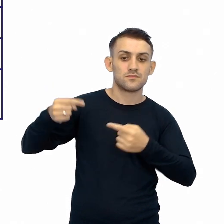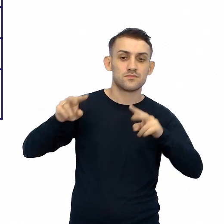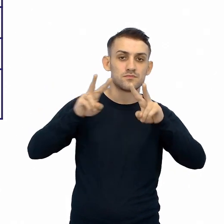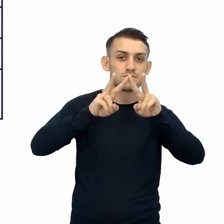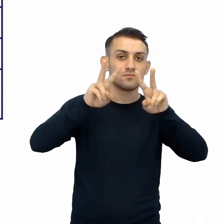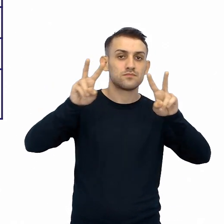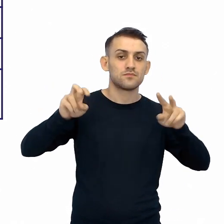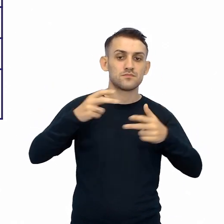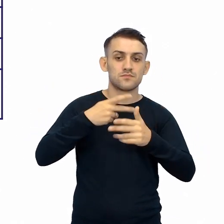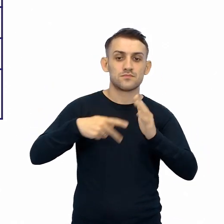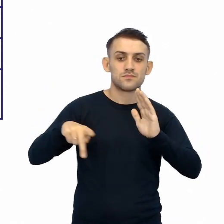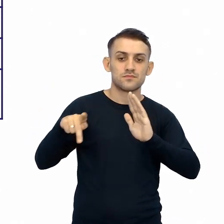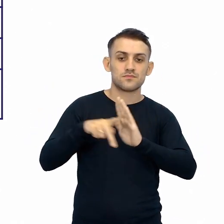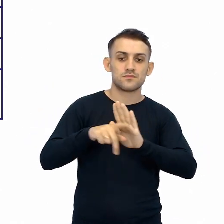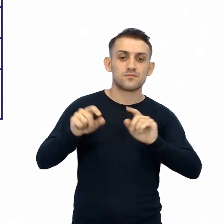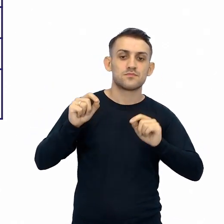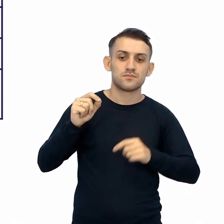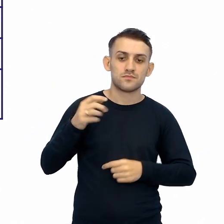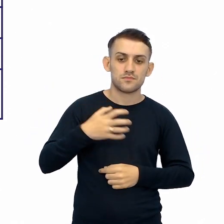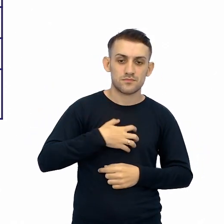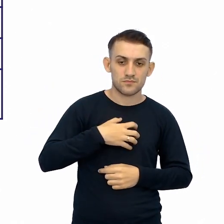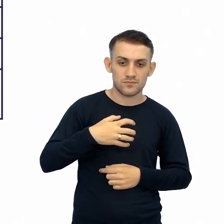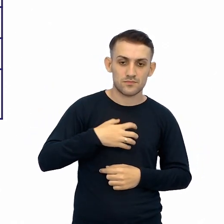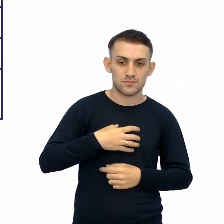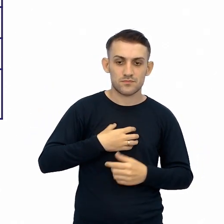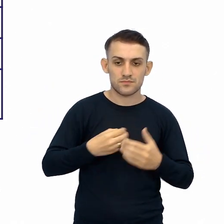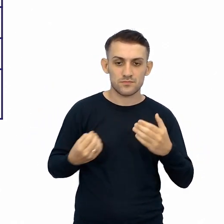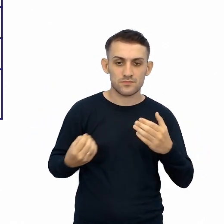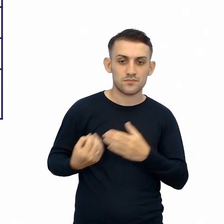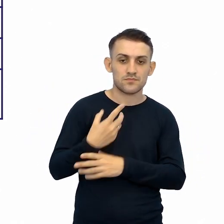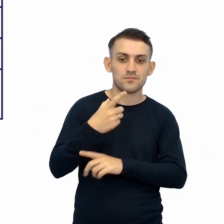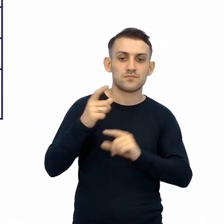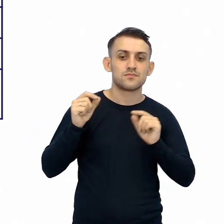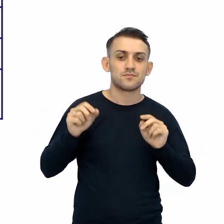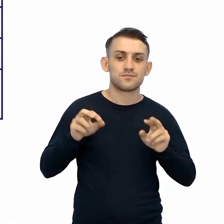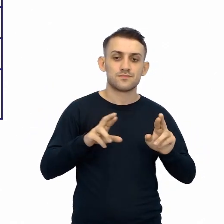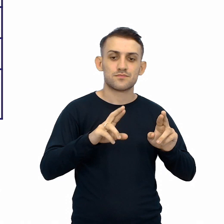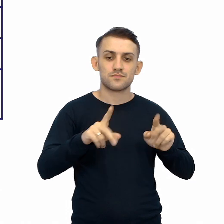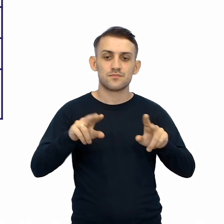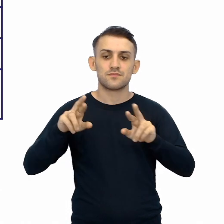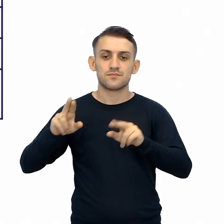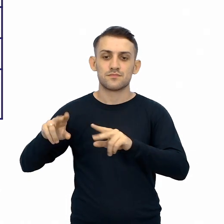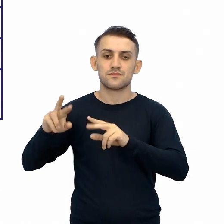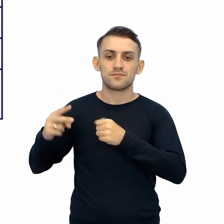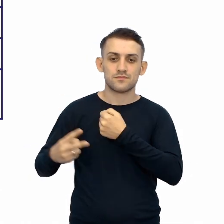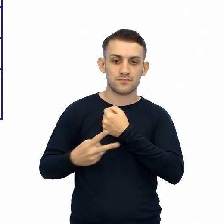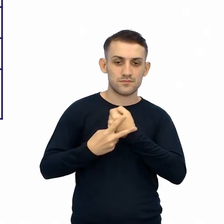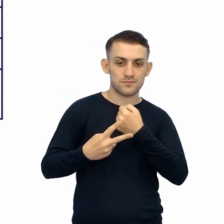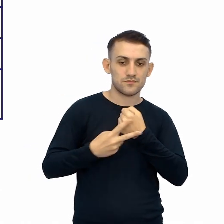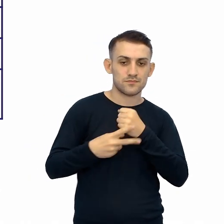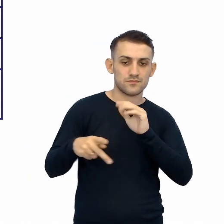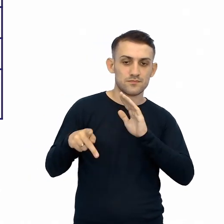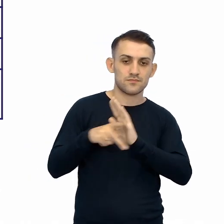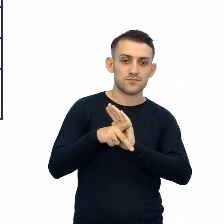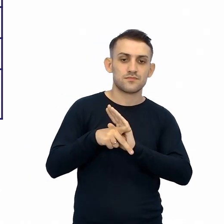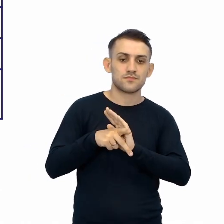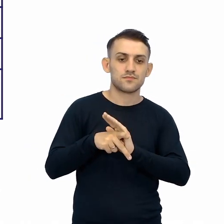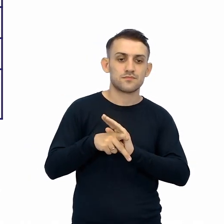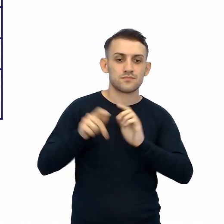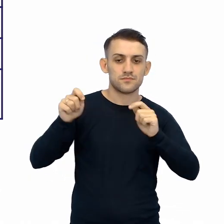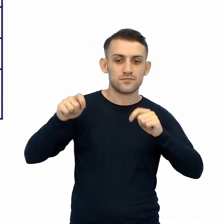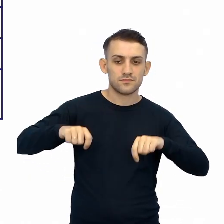sobre os efeitos de sentido produzidos pelos diferentes verbos de dizer